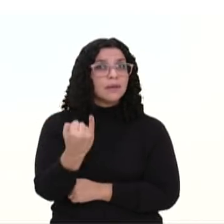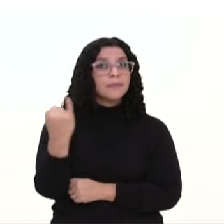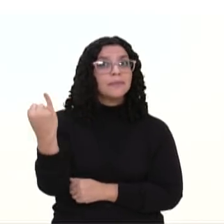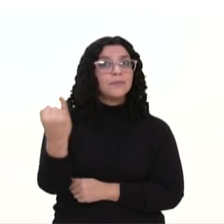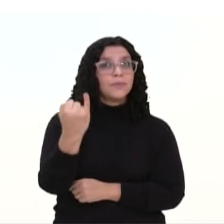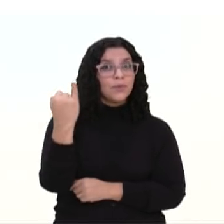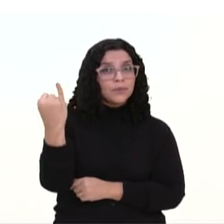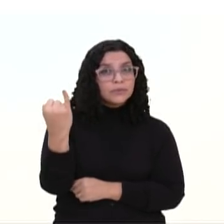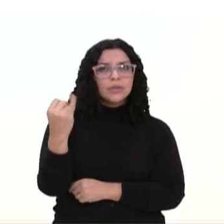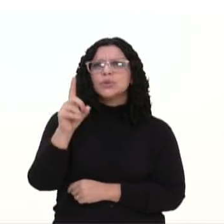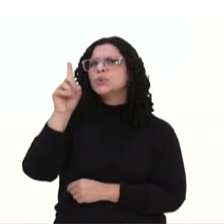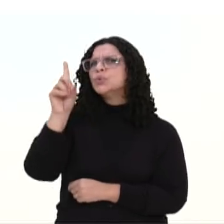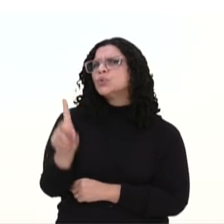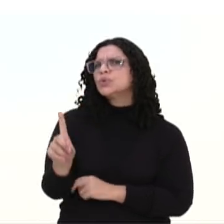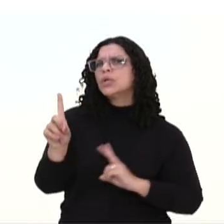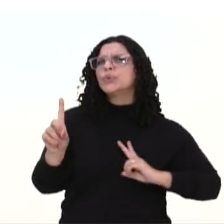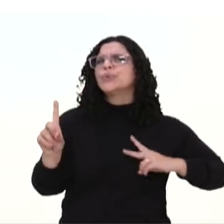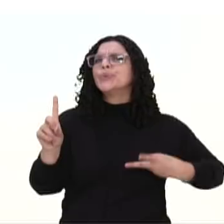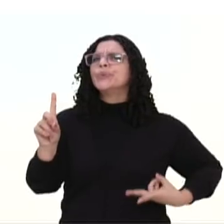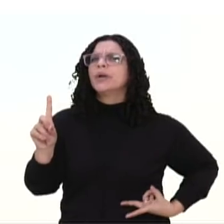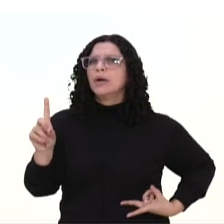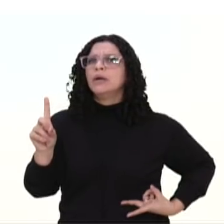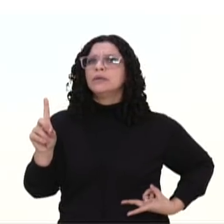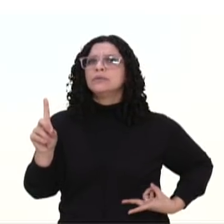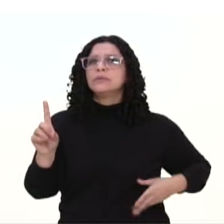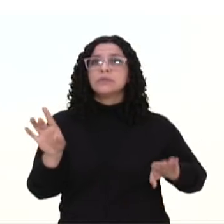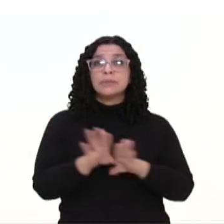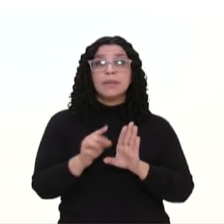importância? Qual é o direito do homem